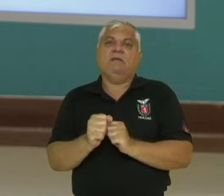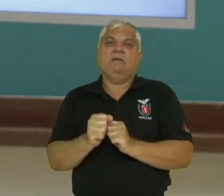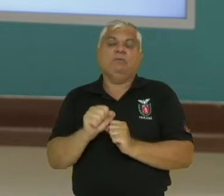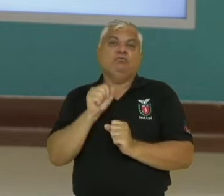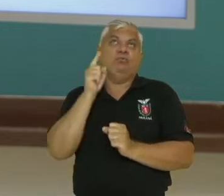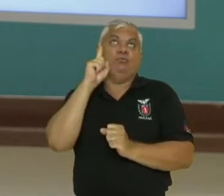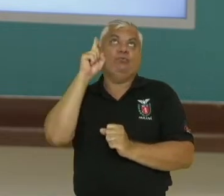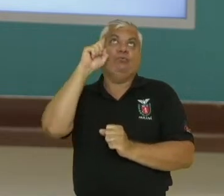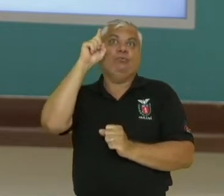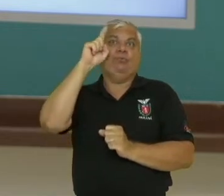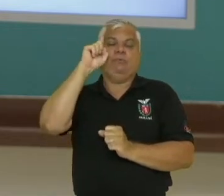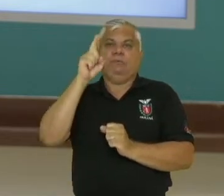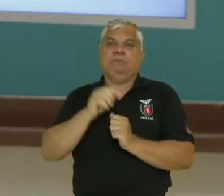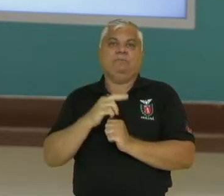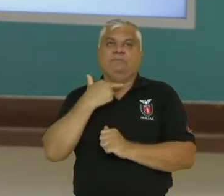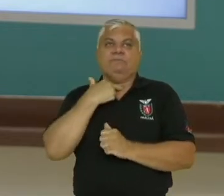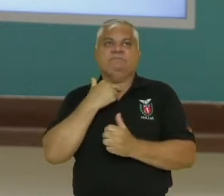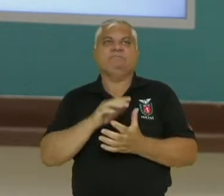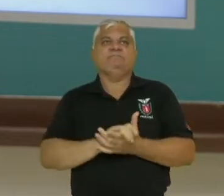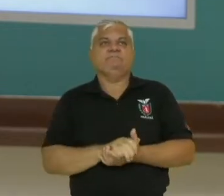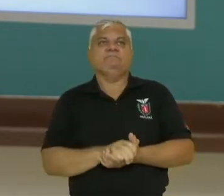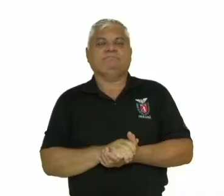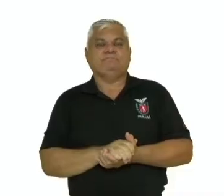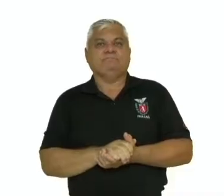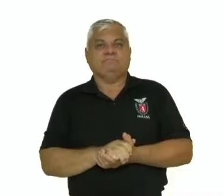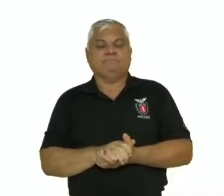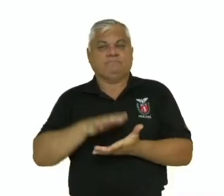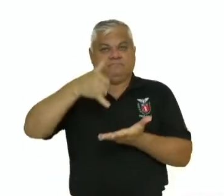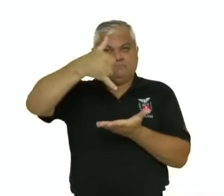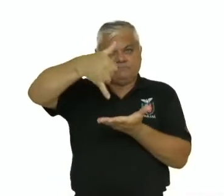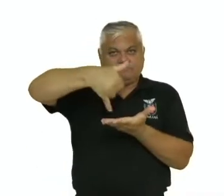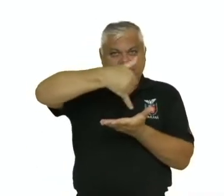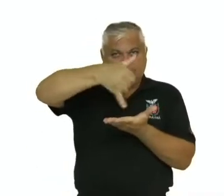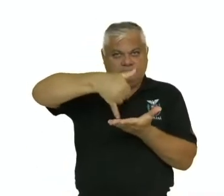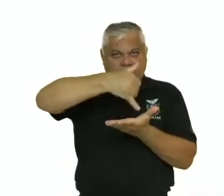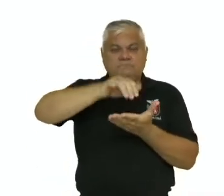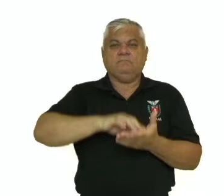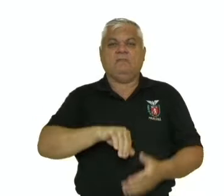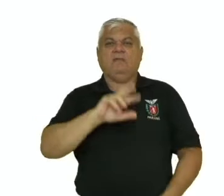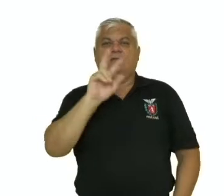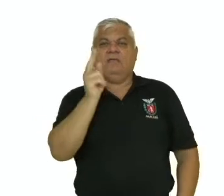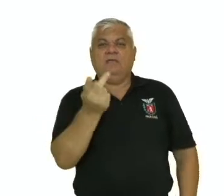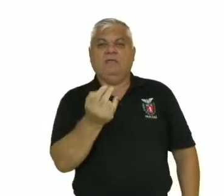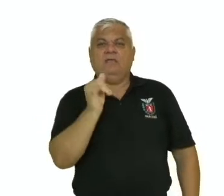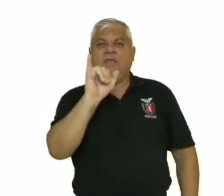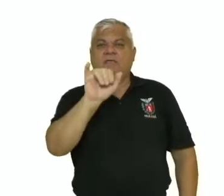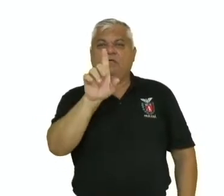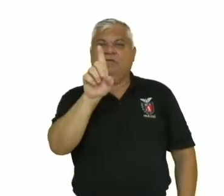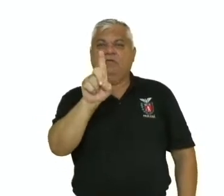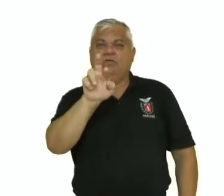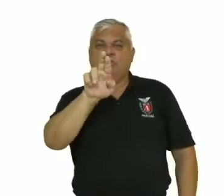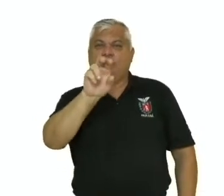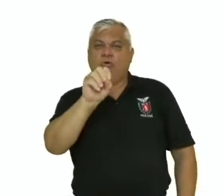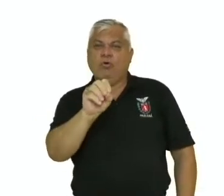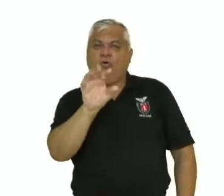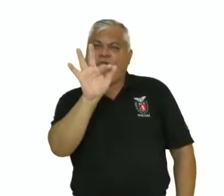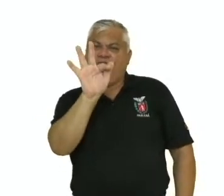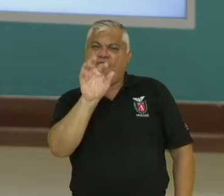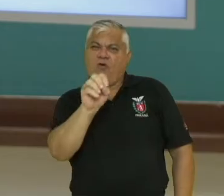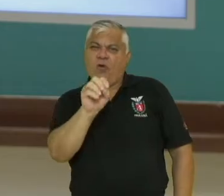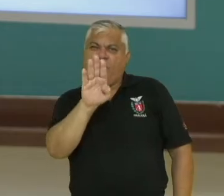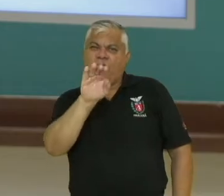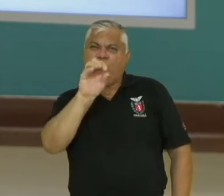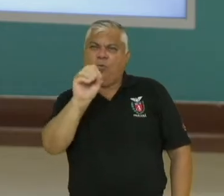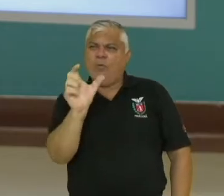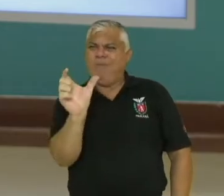com moderação. Então, os lipídios, eles são o quê? Hidrofóbicos. Fabiano, meu